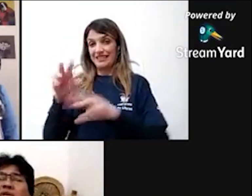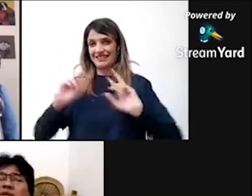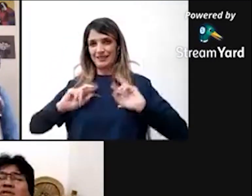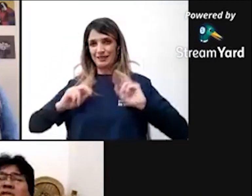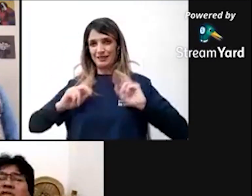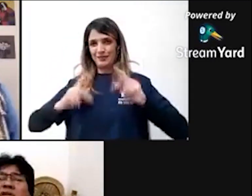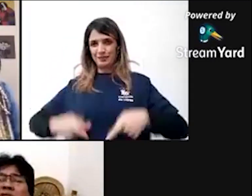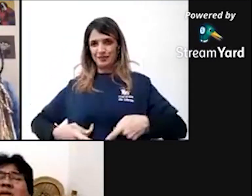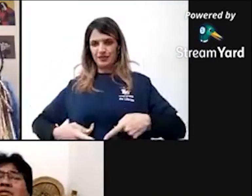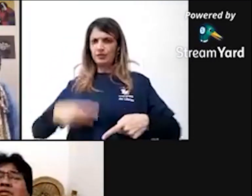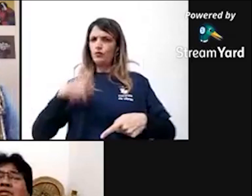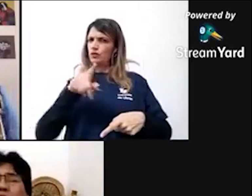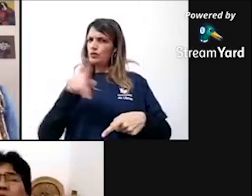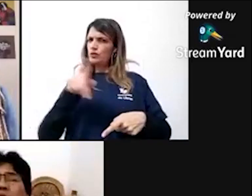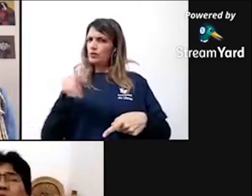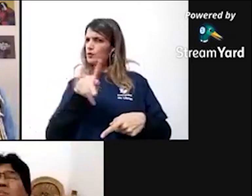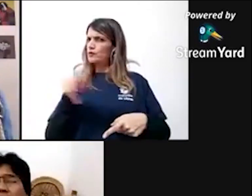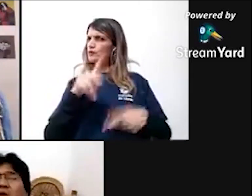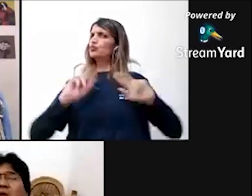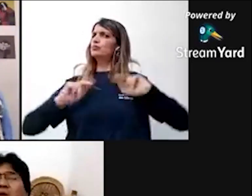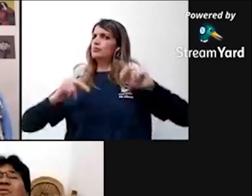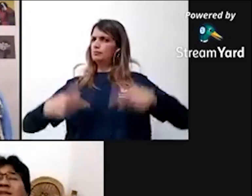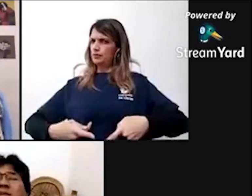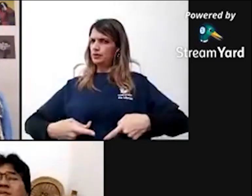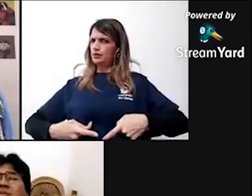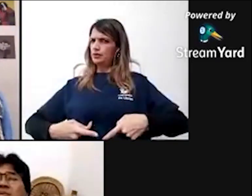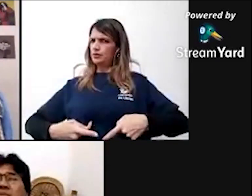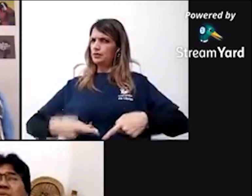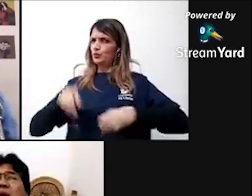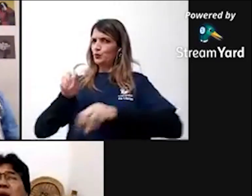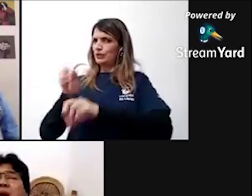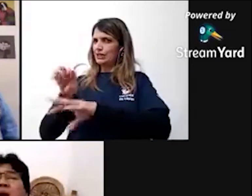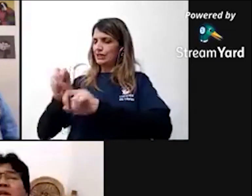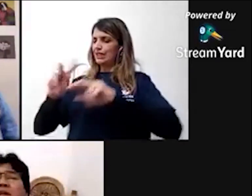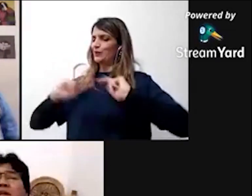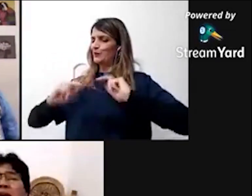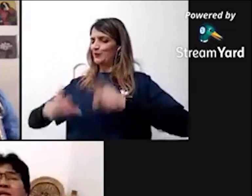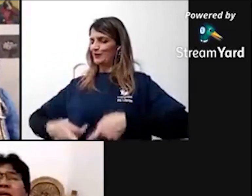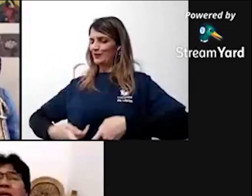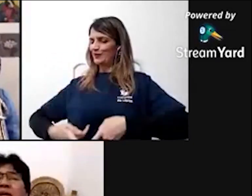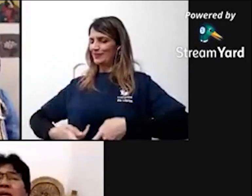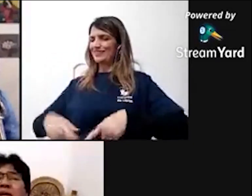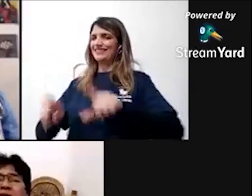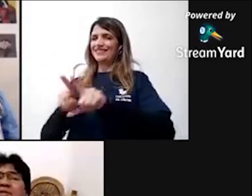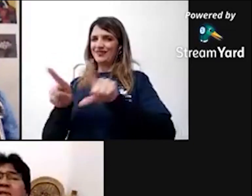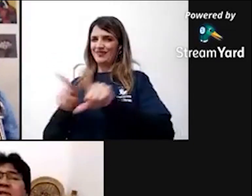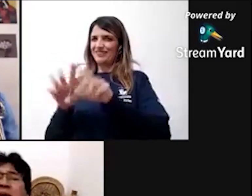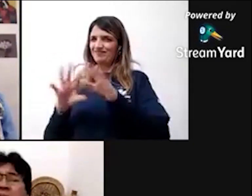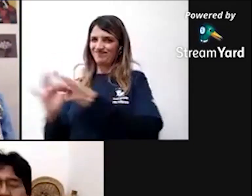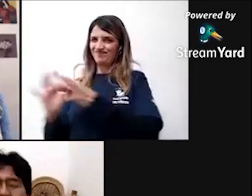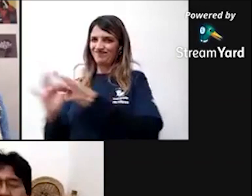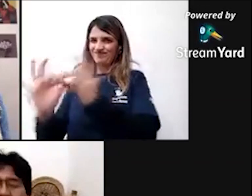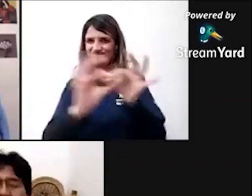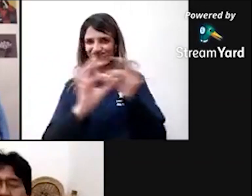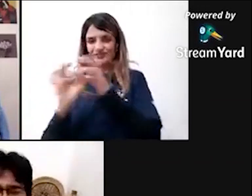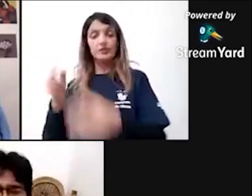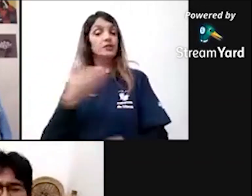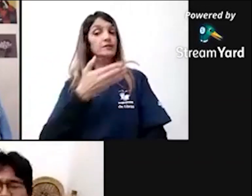humano você for, melhor vai ser a humanidade, aquilo que você está